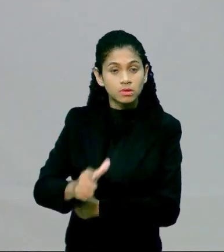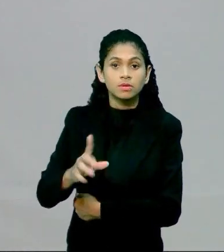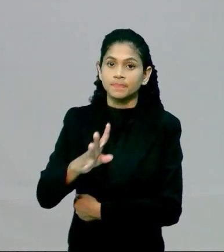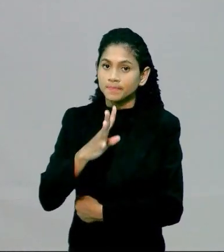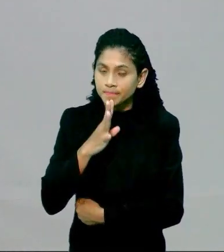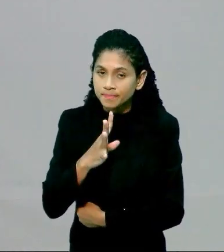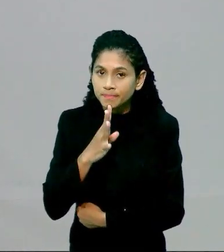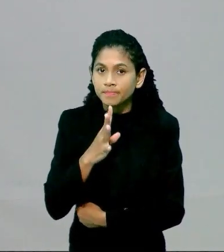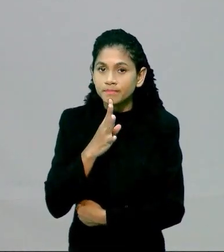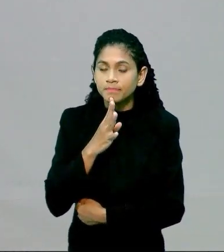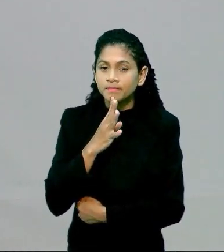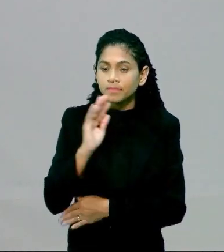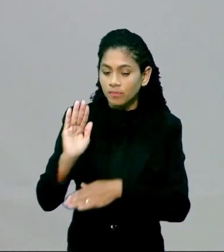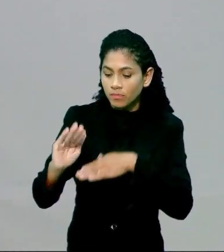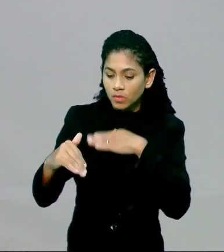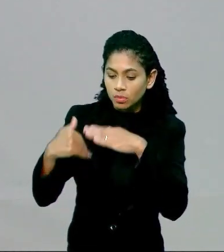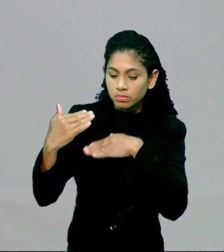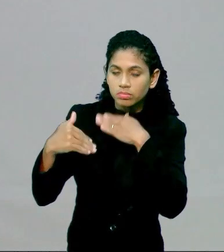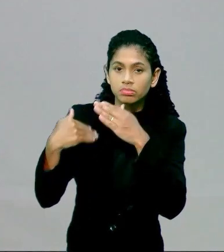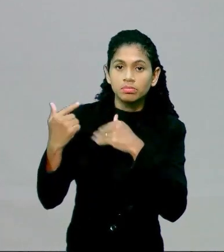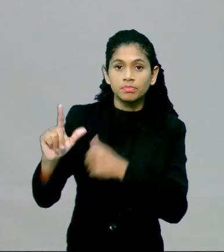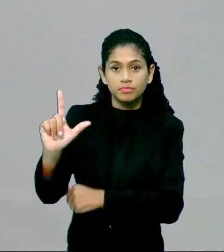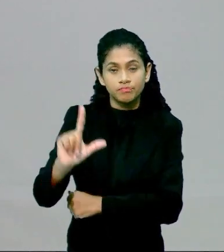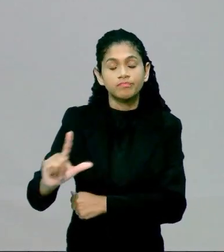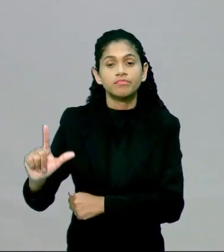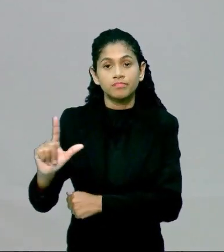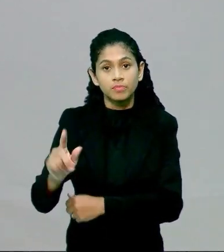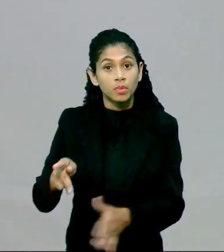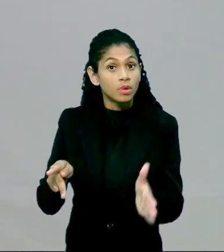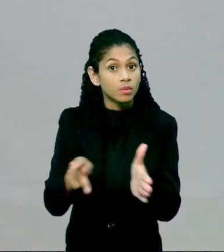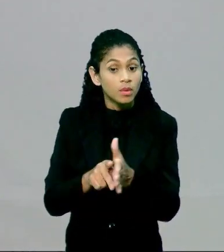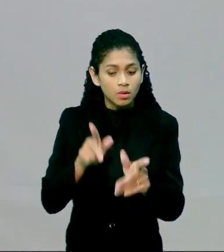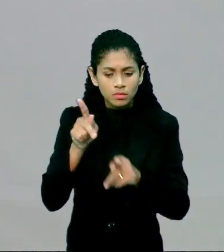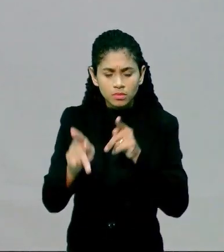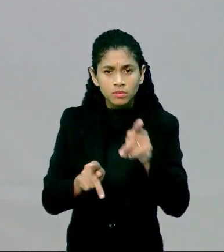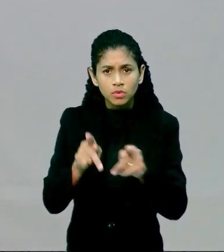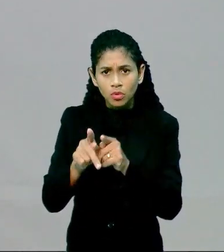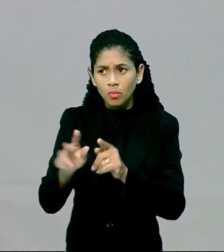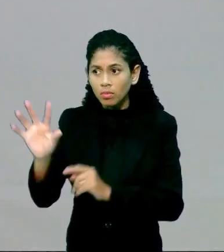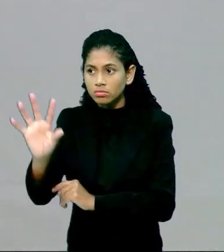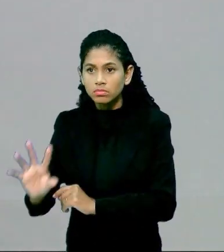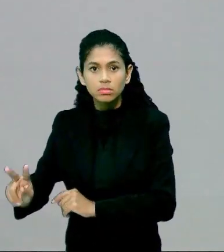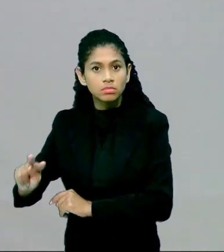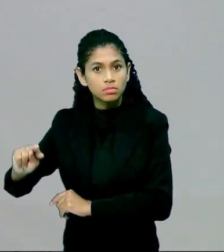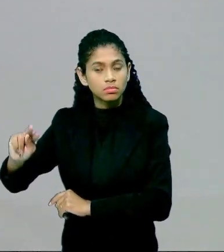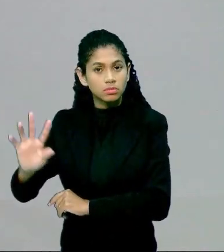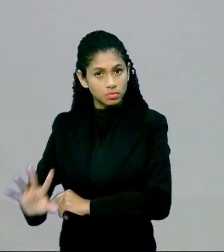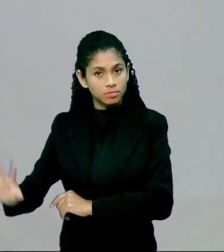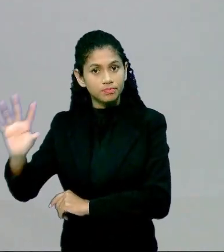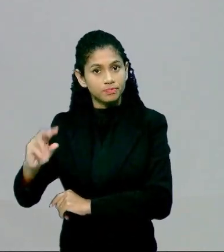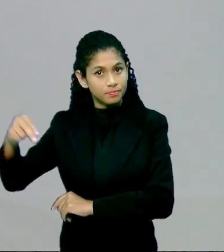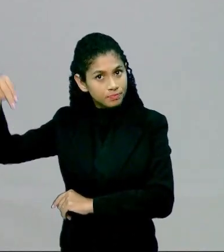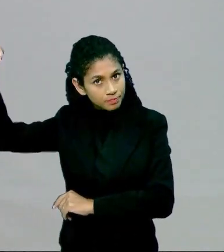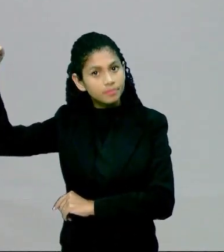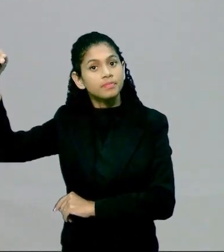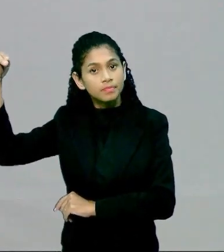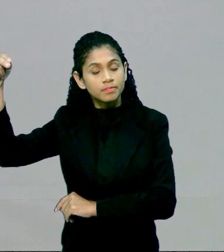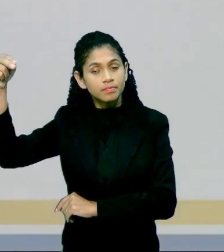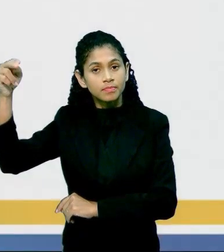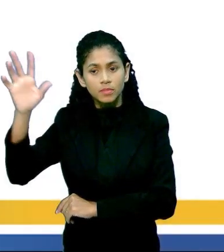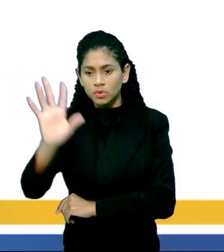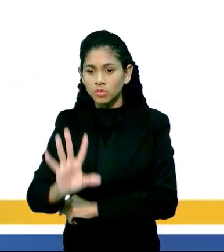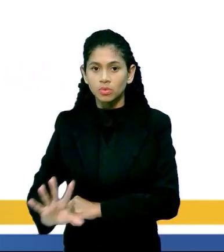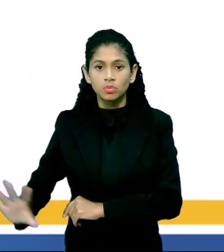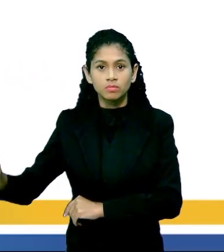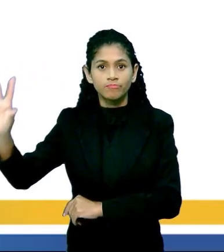dessa produção literária para a questão mesmo do povo ali daquela região, não somente dele, mas ressoa para todas as regiões do